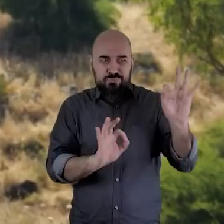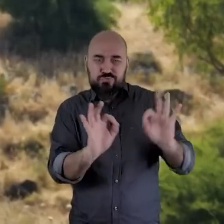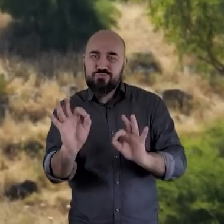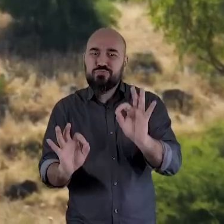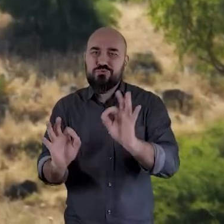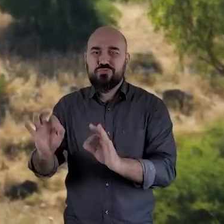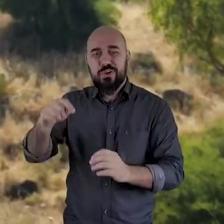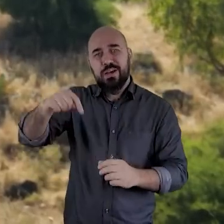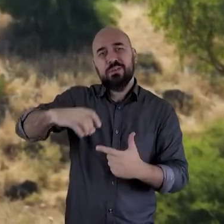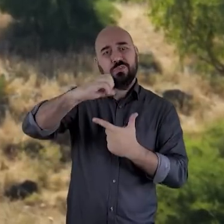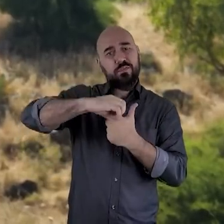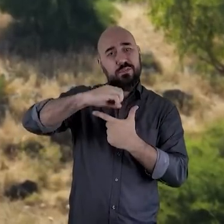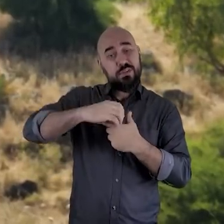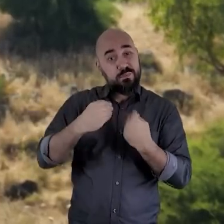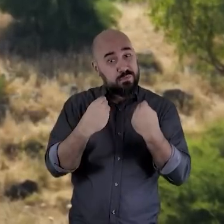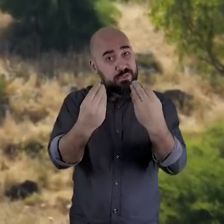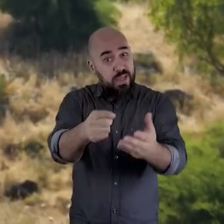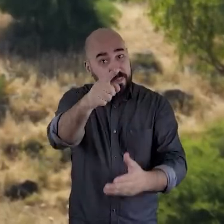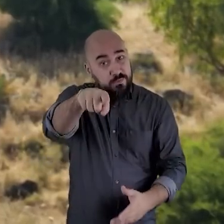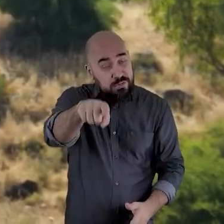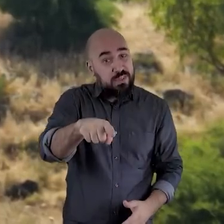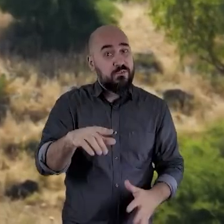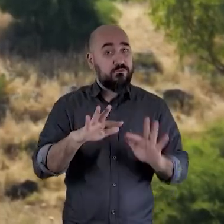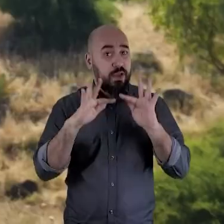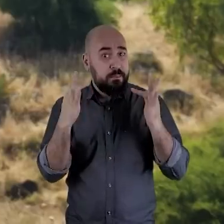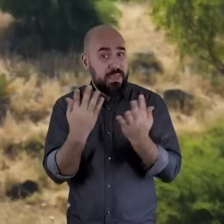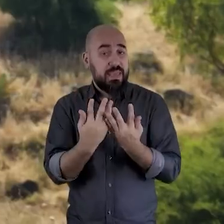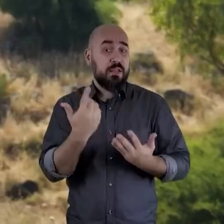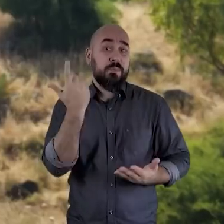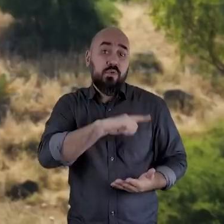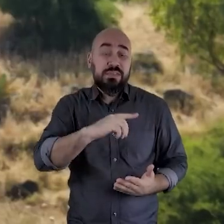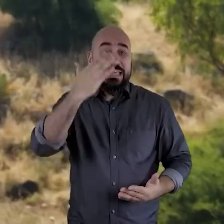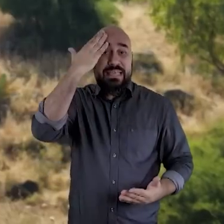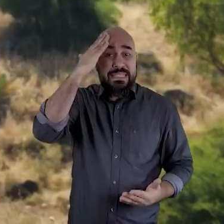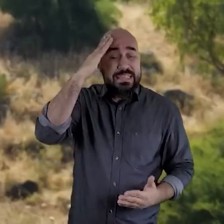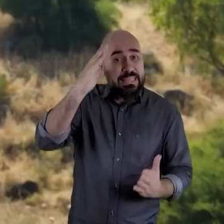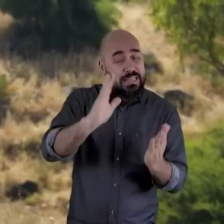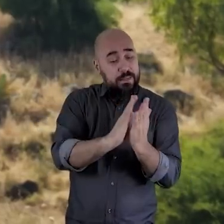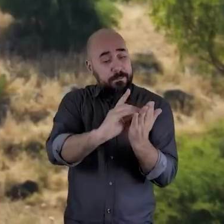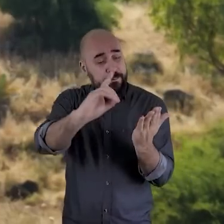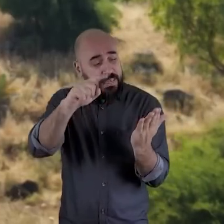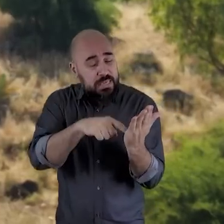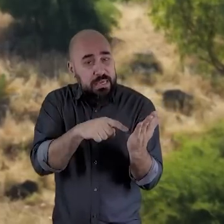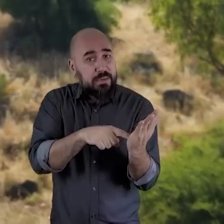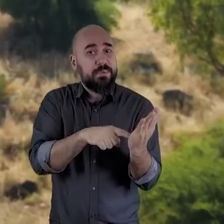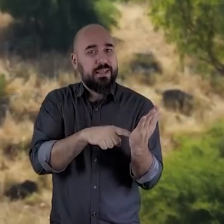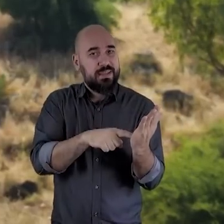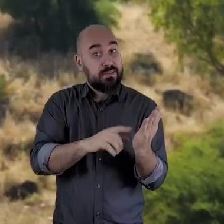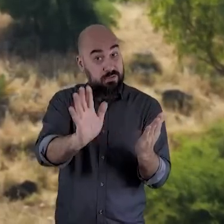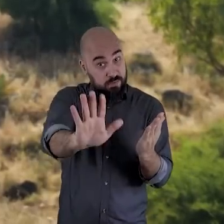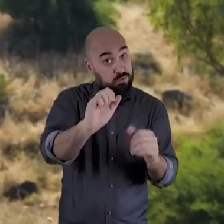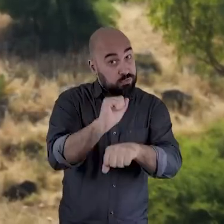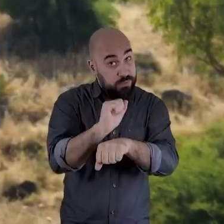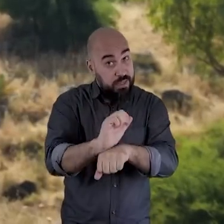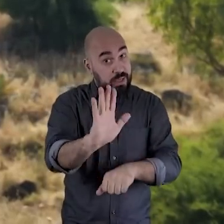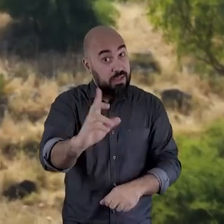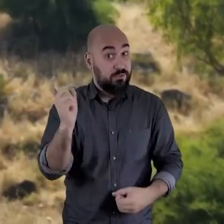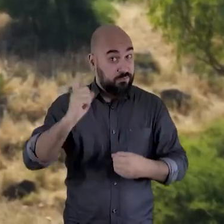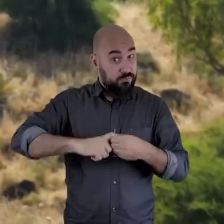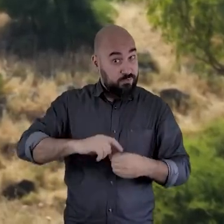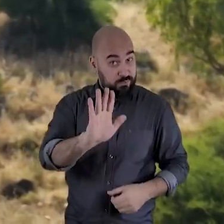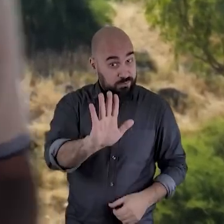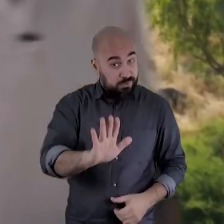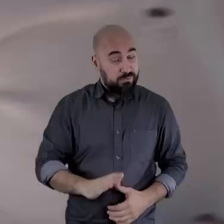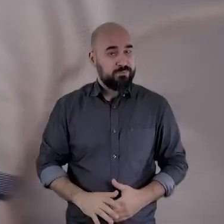para você e sua família, para facilitar o seu entendimento, a sua compreensão da Bíblia Sagrada. Então não sai daí porque Evidências está só